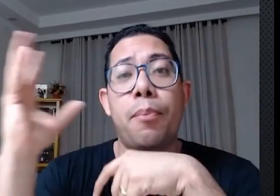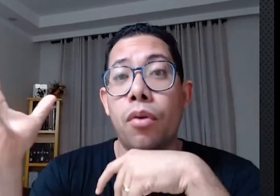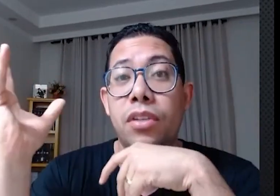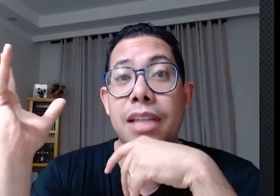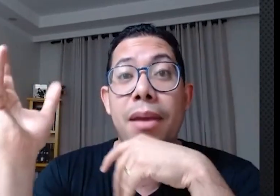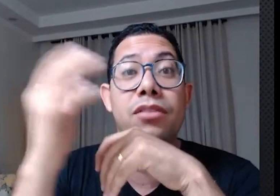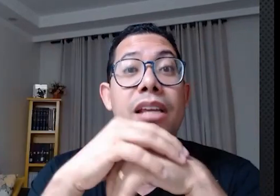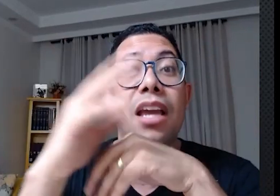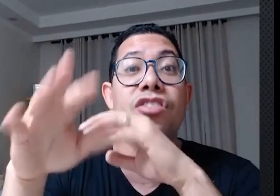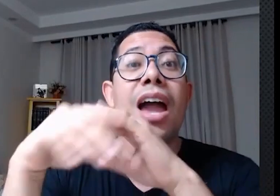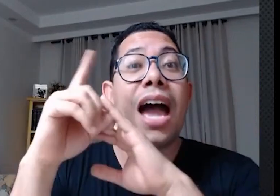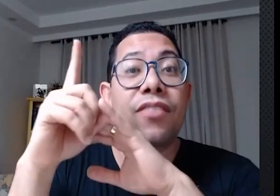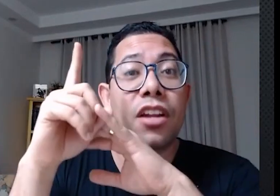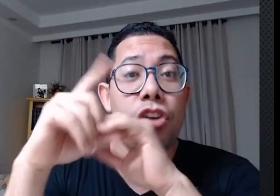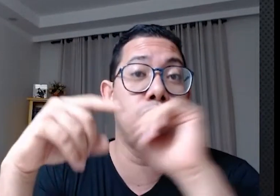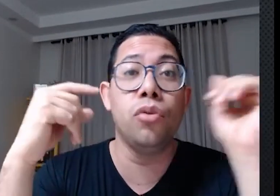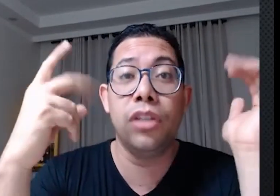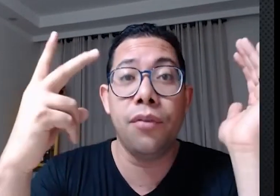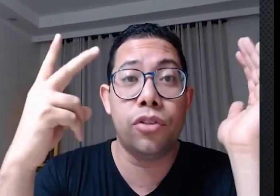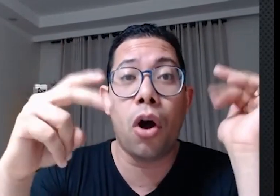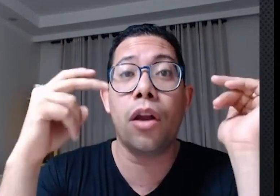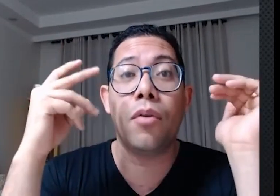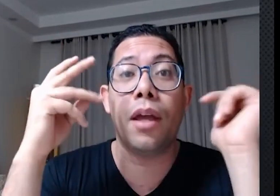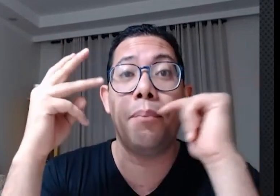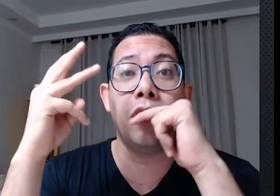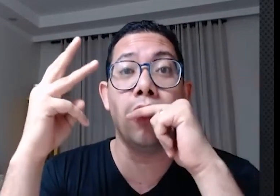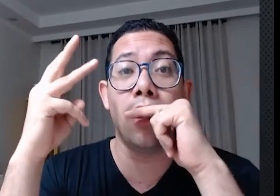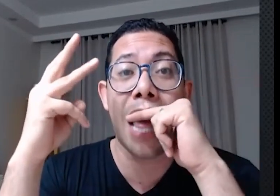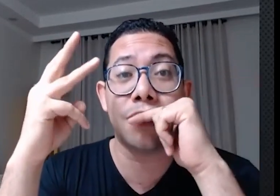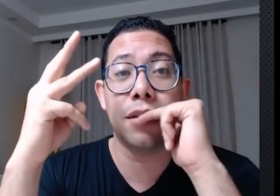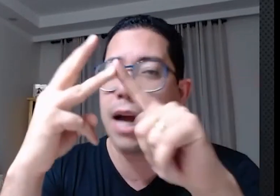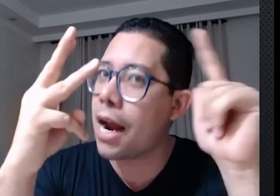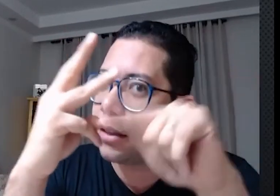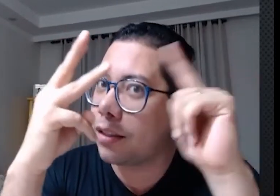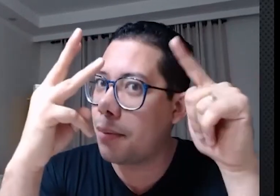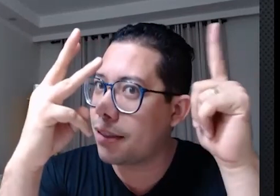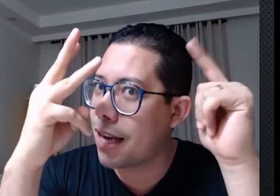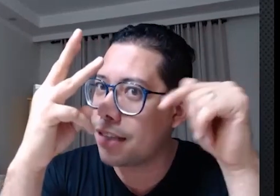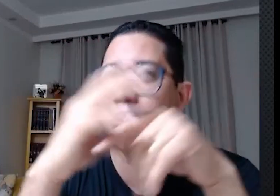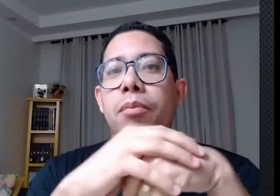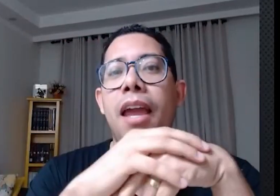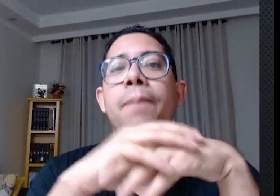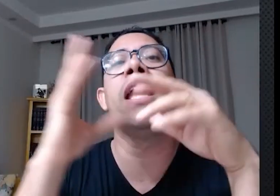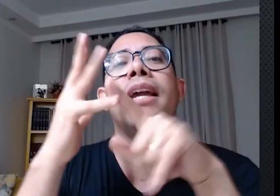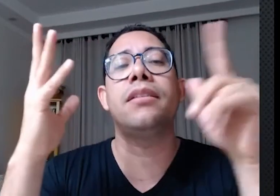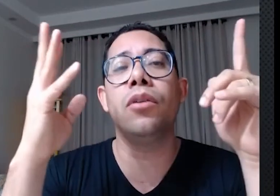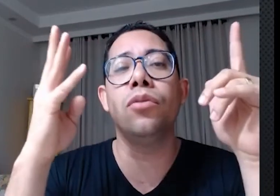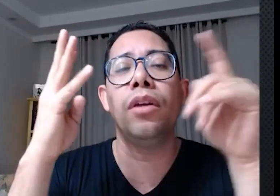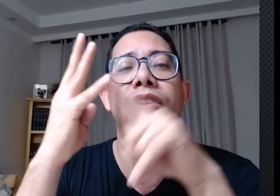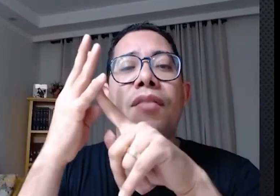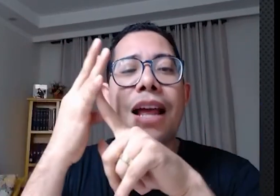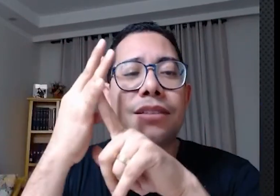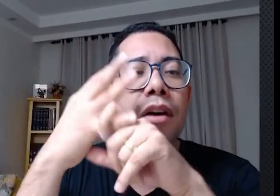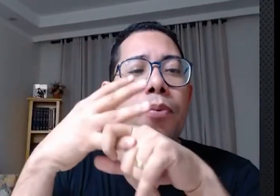depois vai para o Novo Testamento, você entende a vida de Jesus, livro histórico, epístolas, cartas, lembra das cartas, muito bem, questão